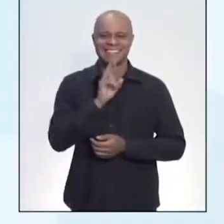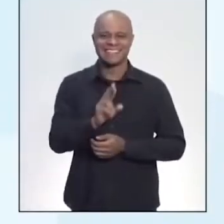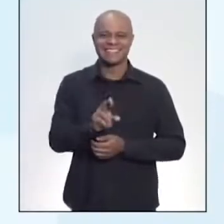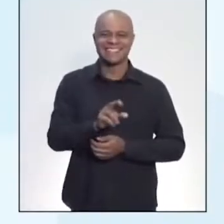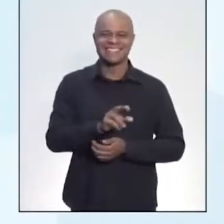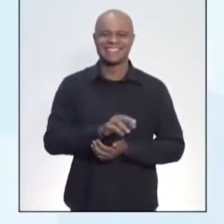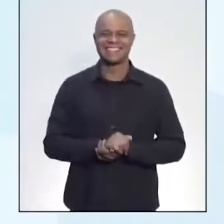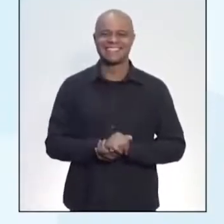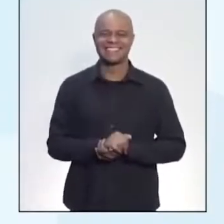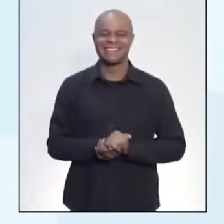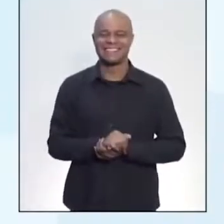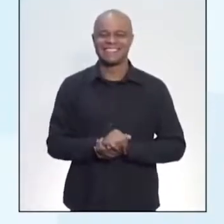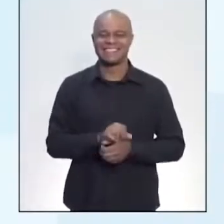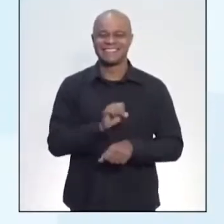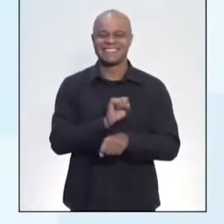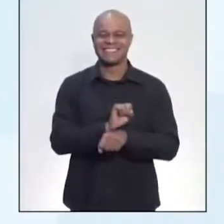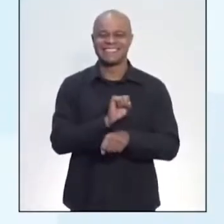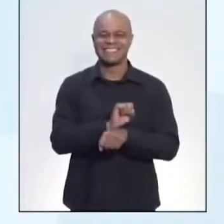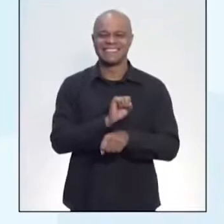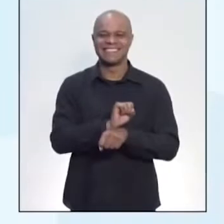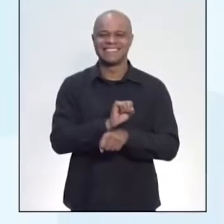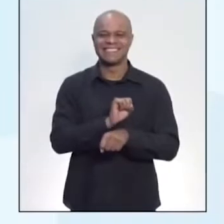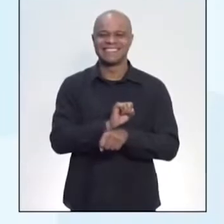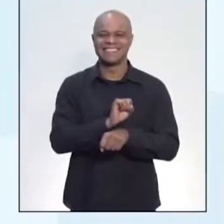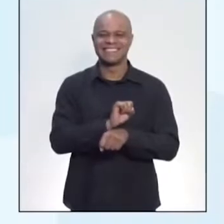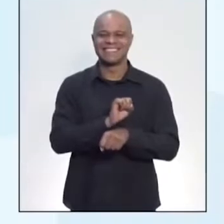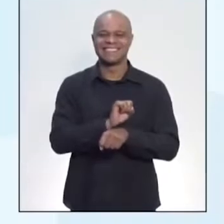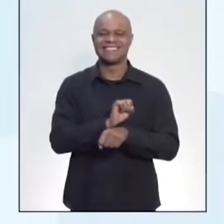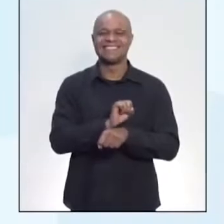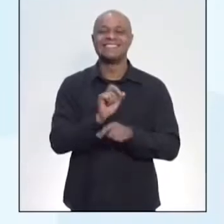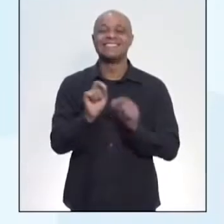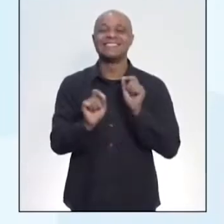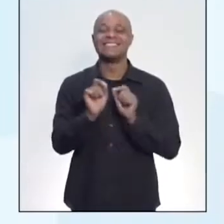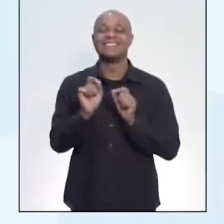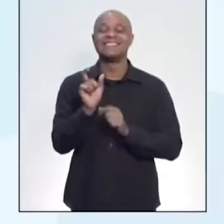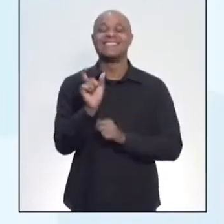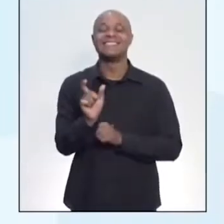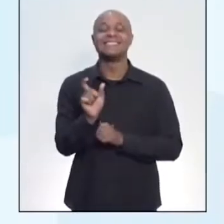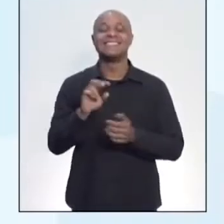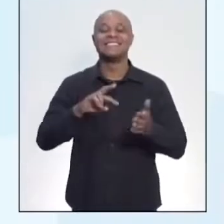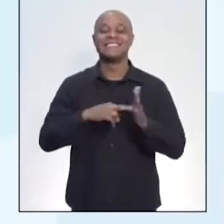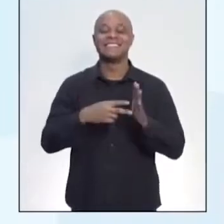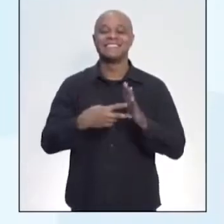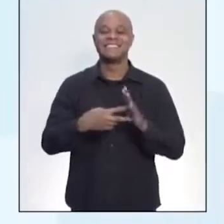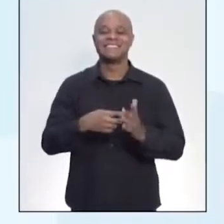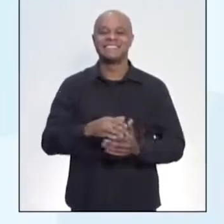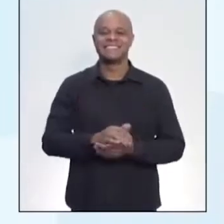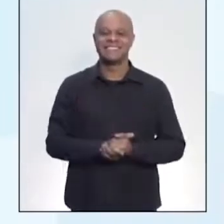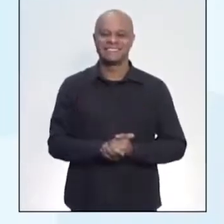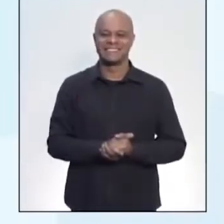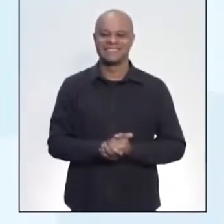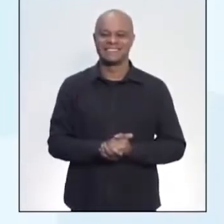e voltamos vamos lá estudantes o que a palavra Polly significa